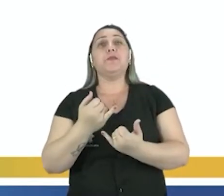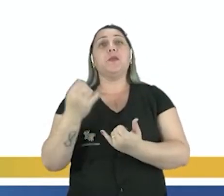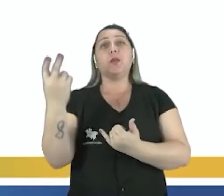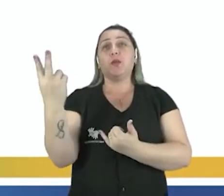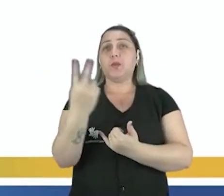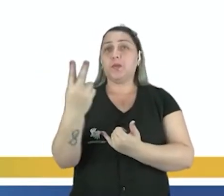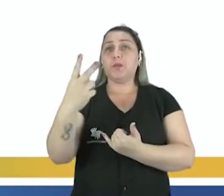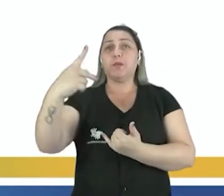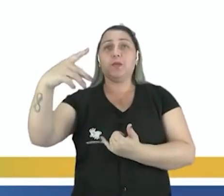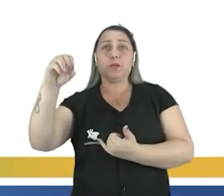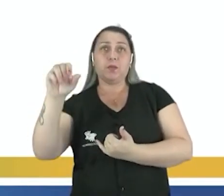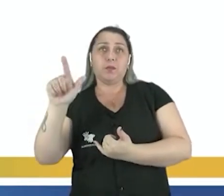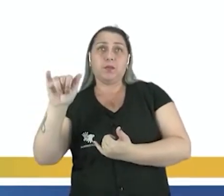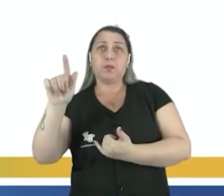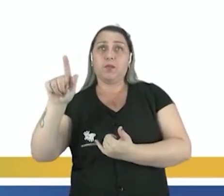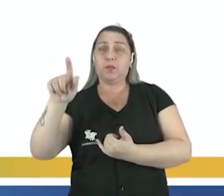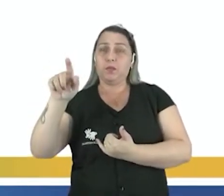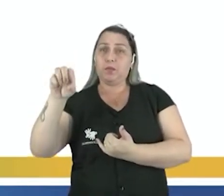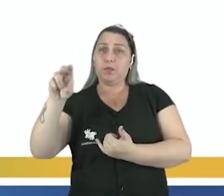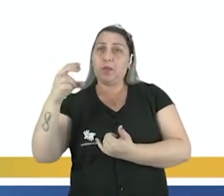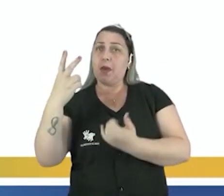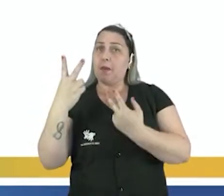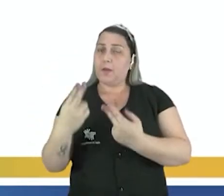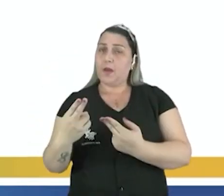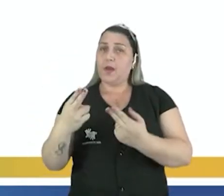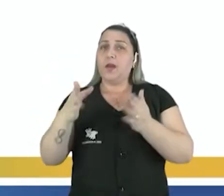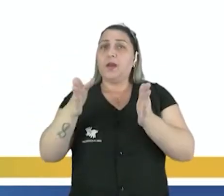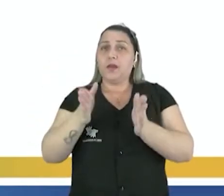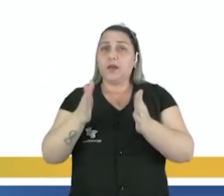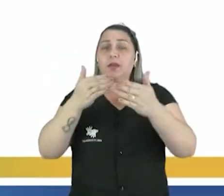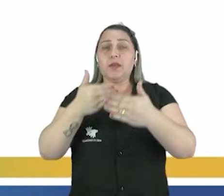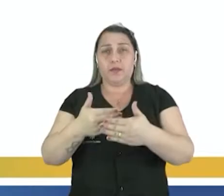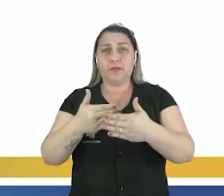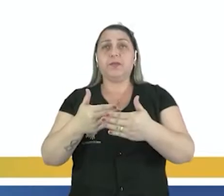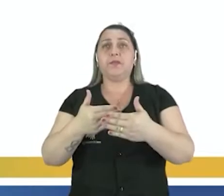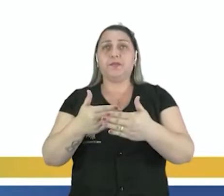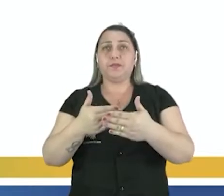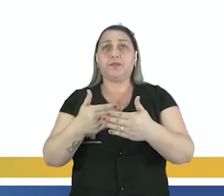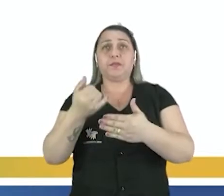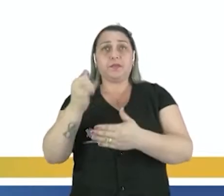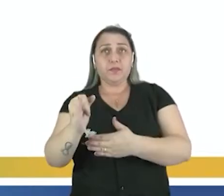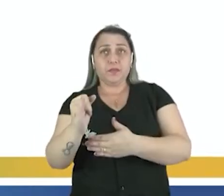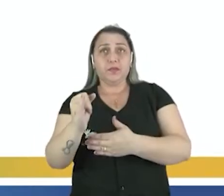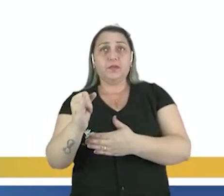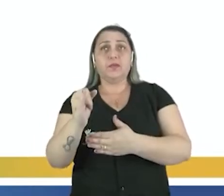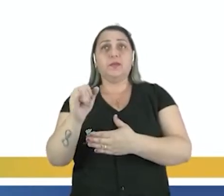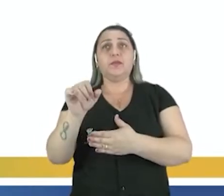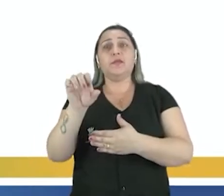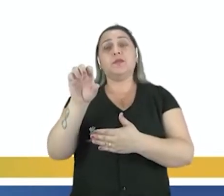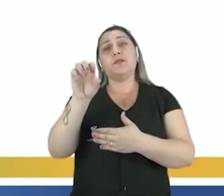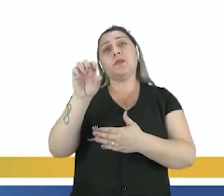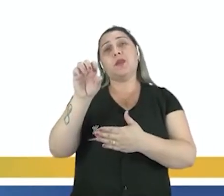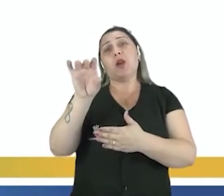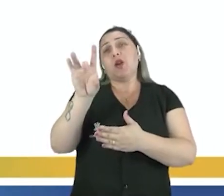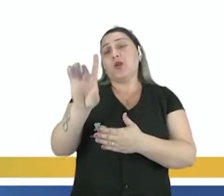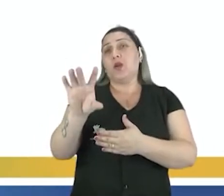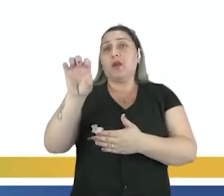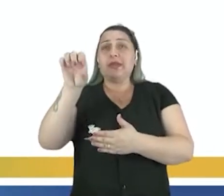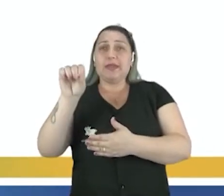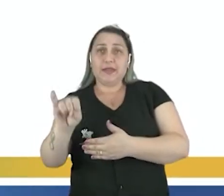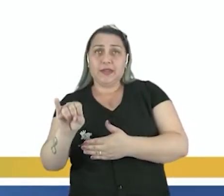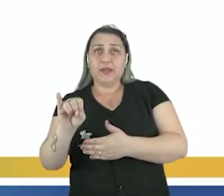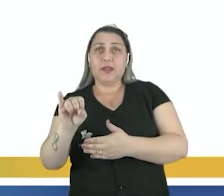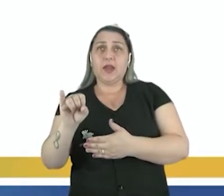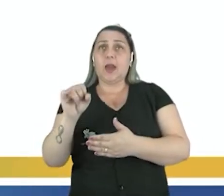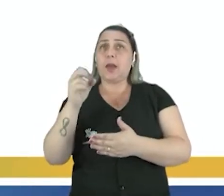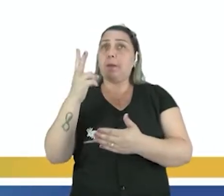dois polígonos de mesma quantidade de lados são ditos semelhantes se somente se os seus lados homólogos